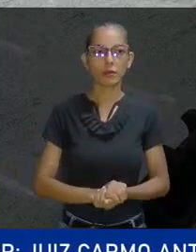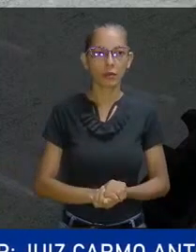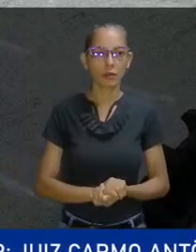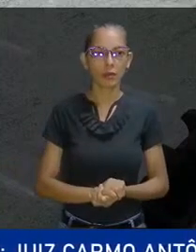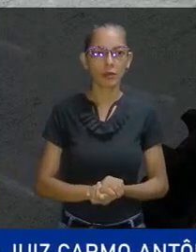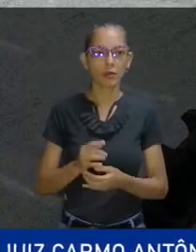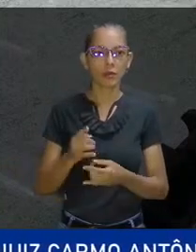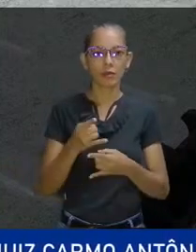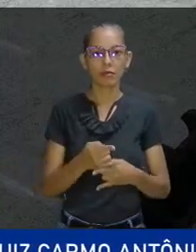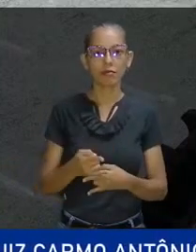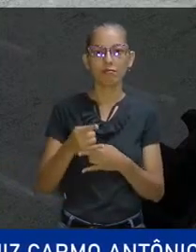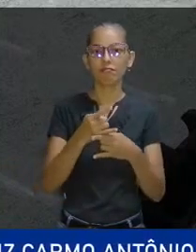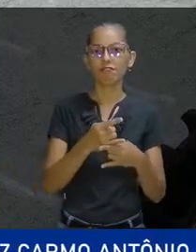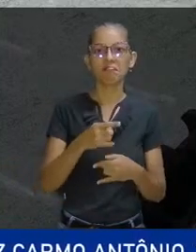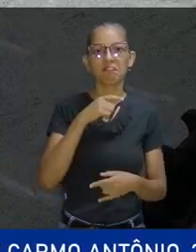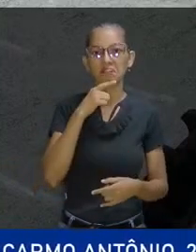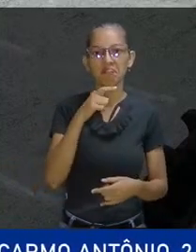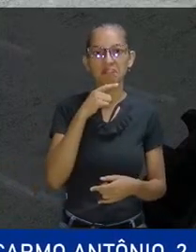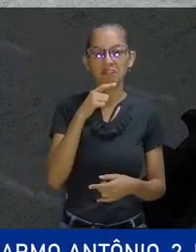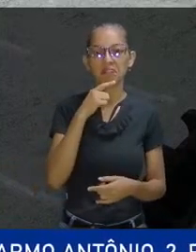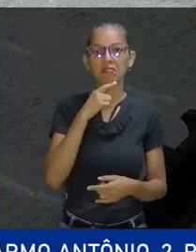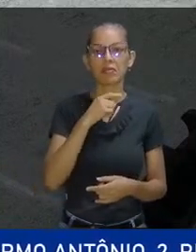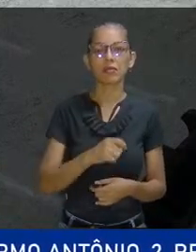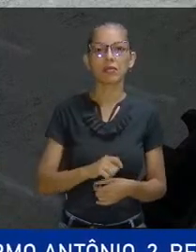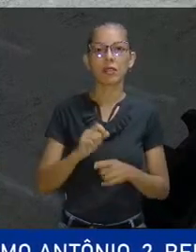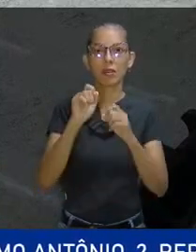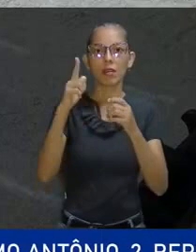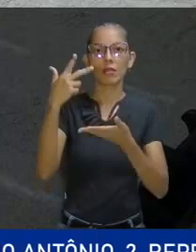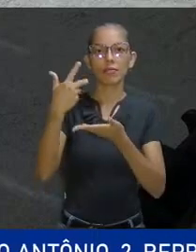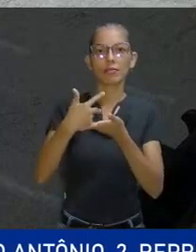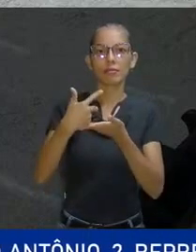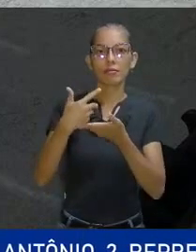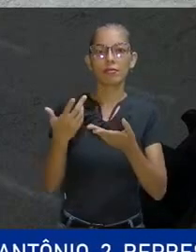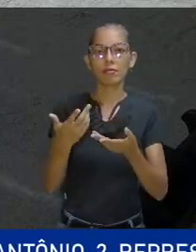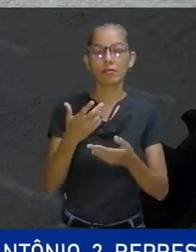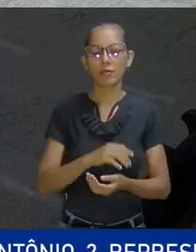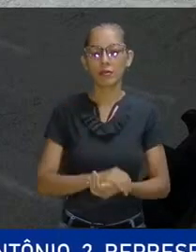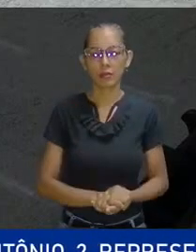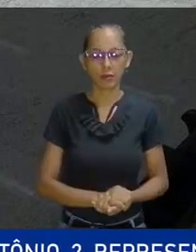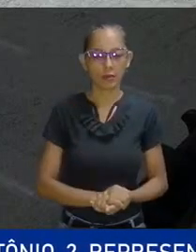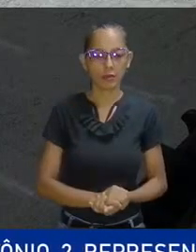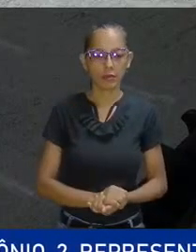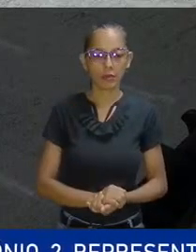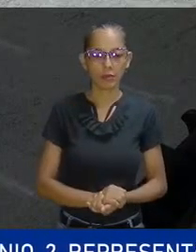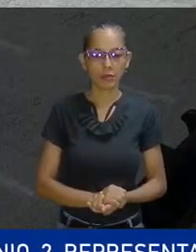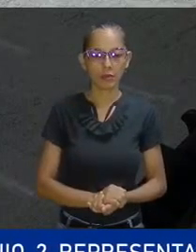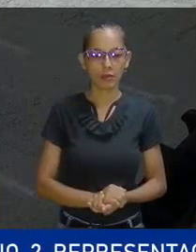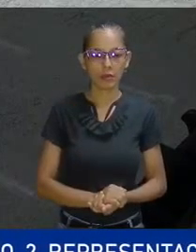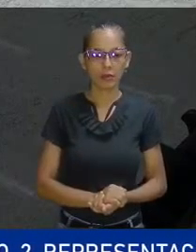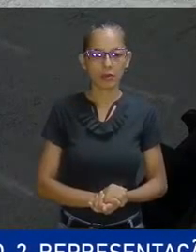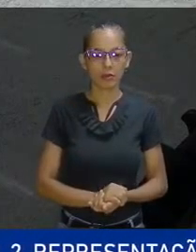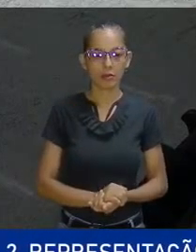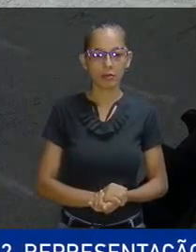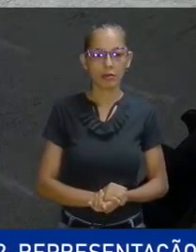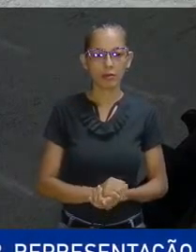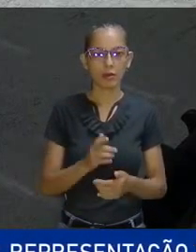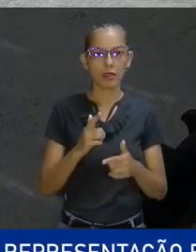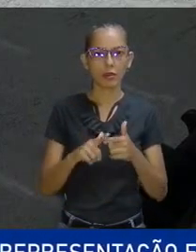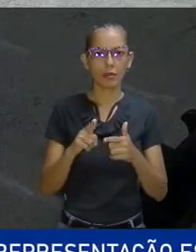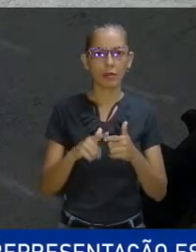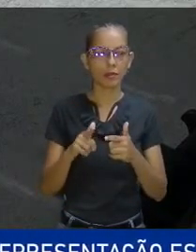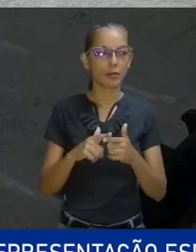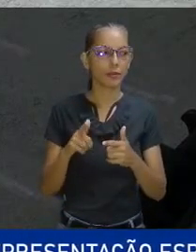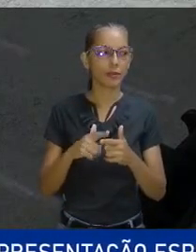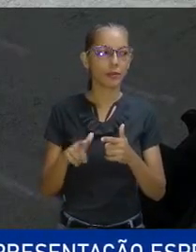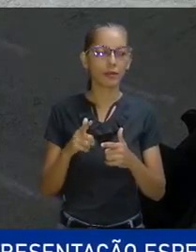não estava detectando a câmera do meu notebook. É um probleminha técnico, então por isso eu peço